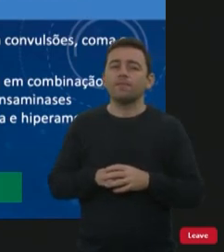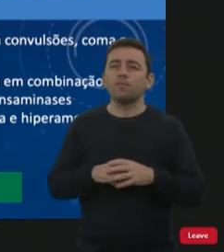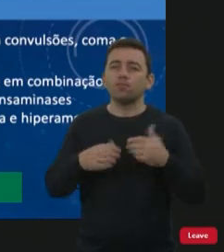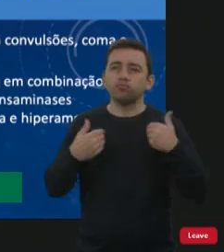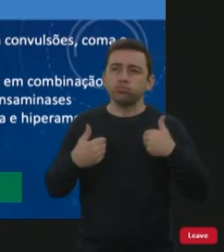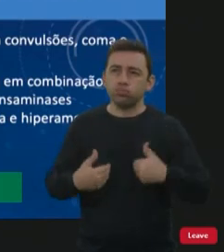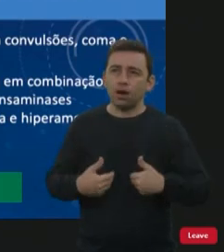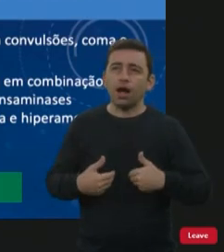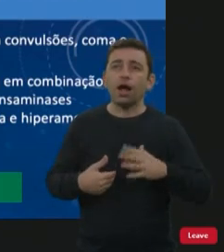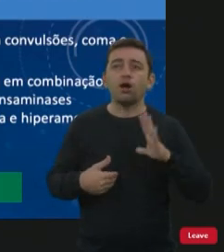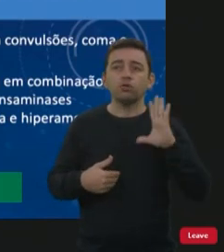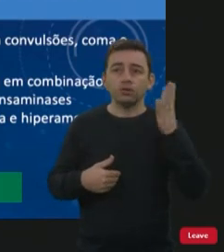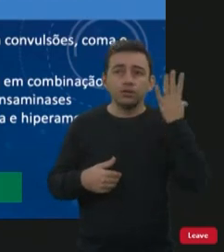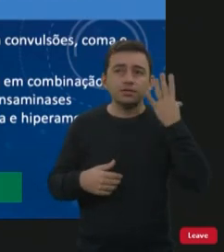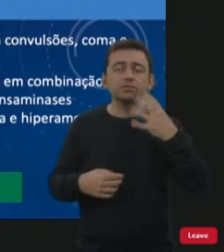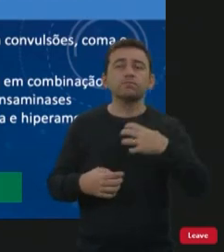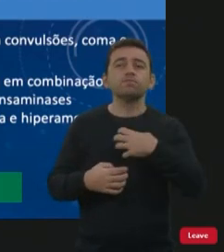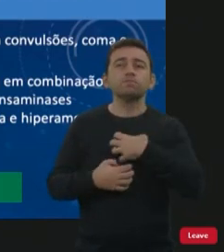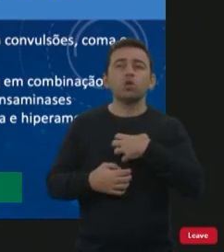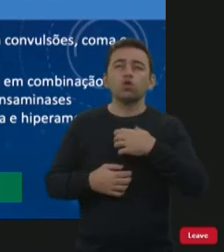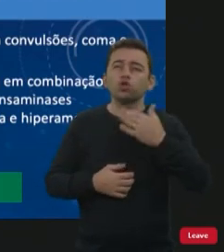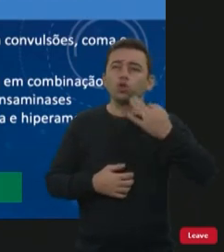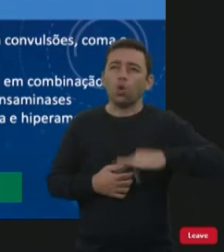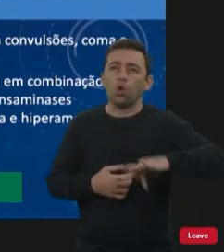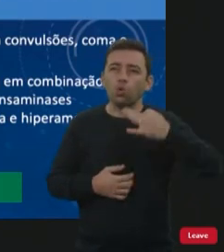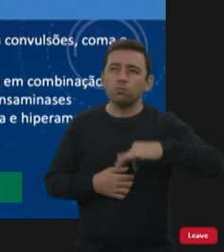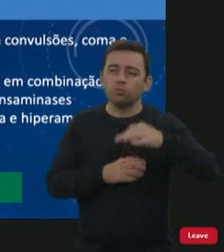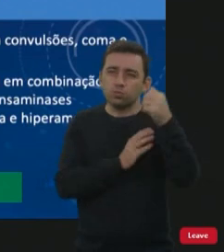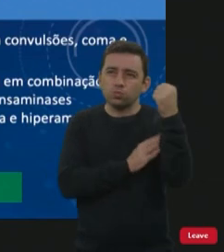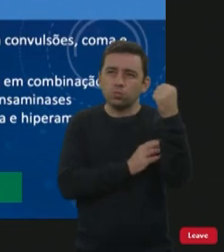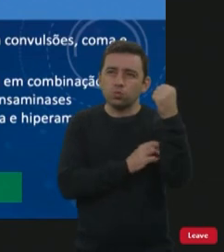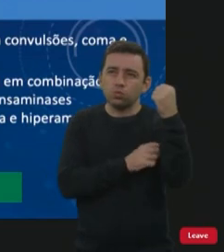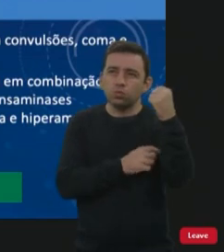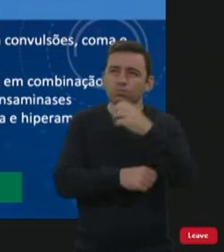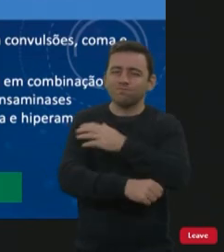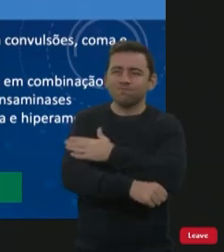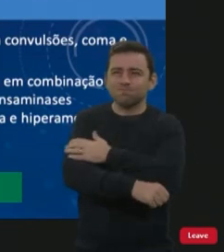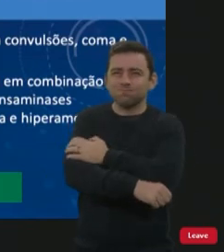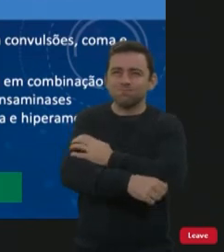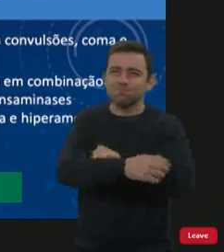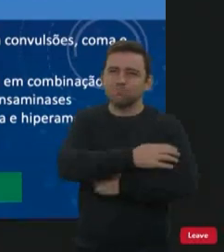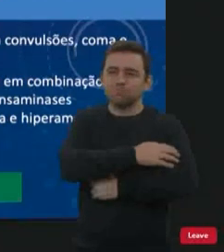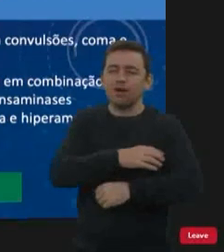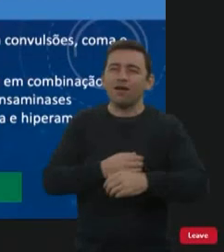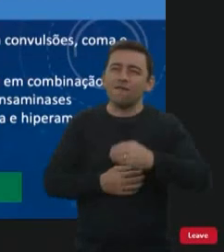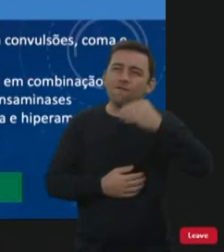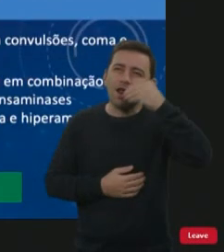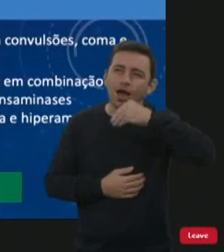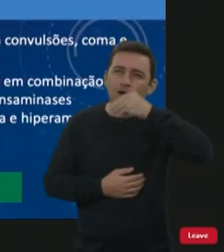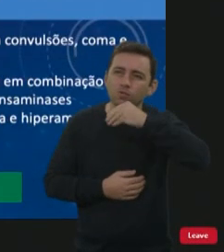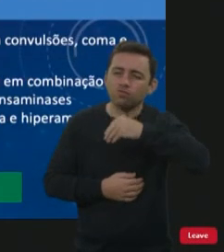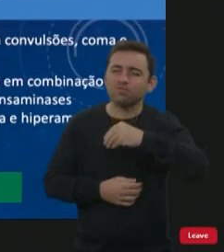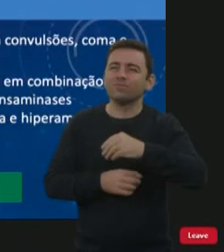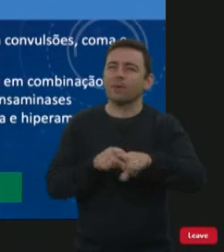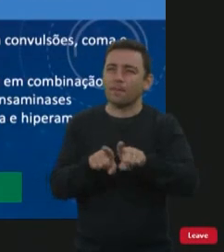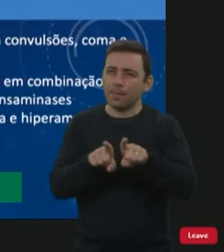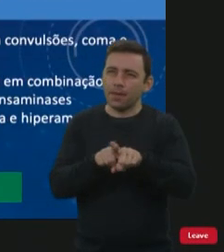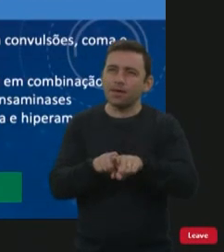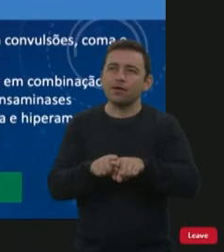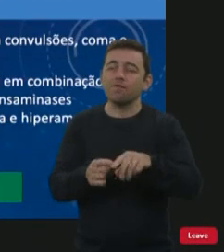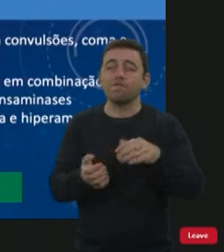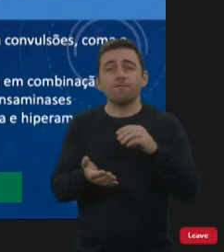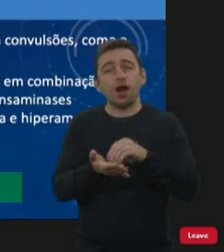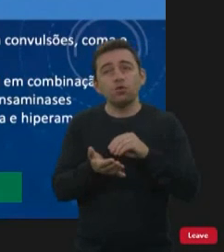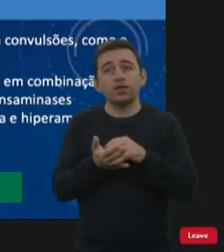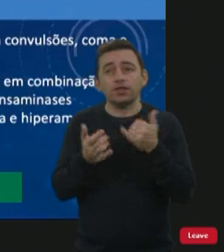ter sintomas de dor muscular naqueles pacientes maiores, fraqueza muscular, né, por falta de energia